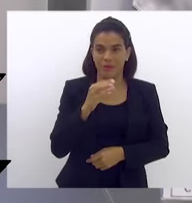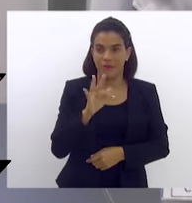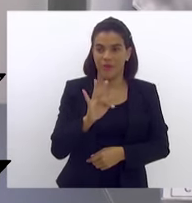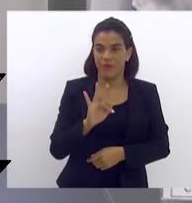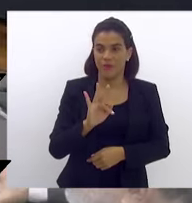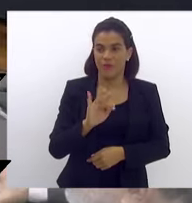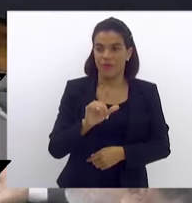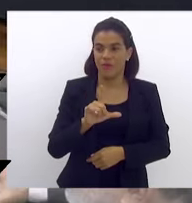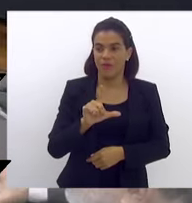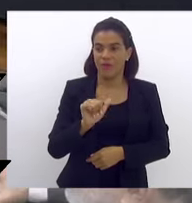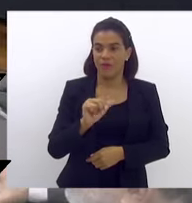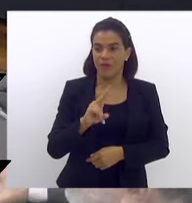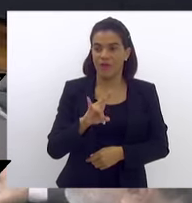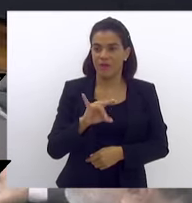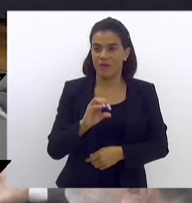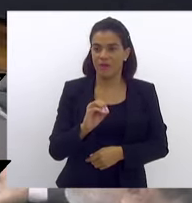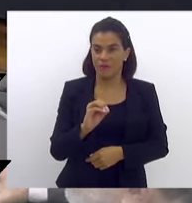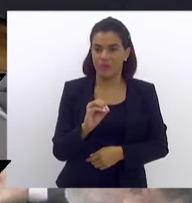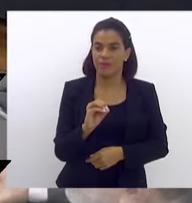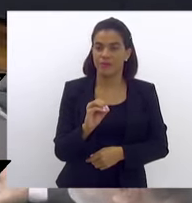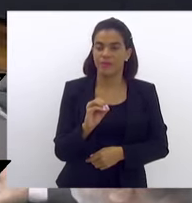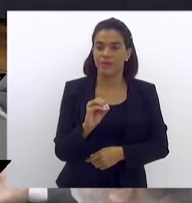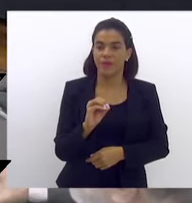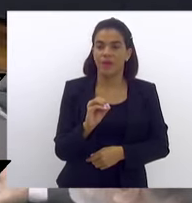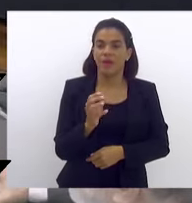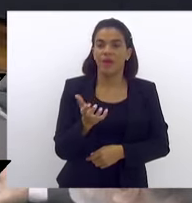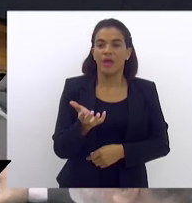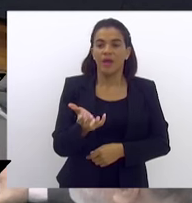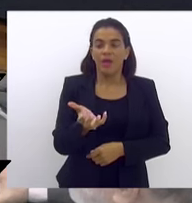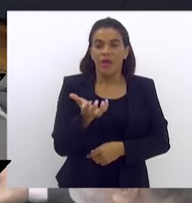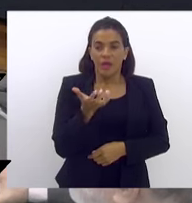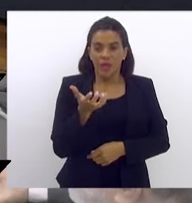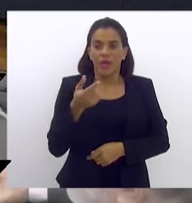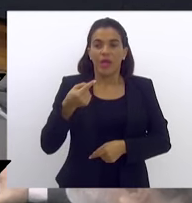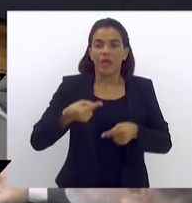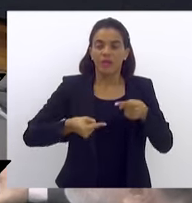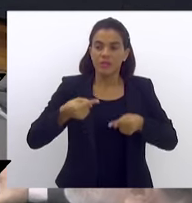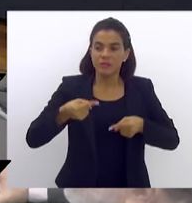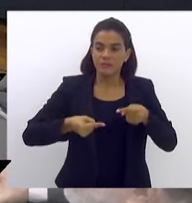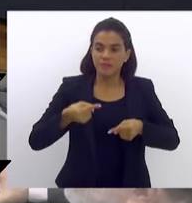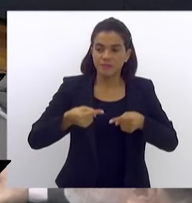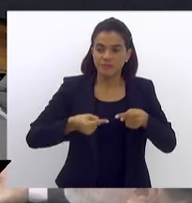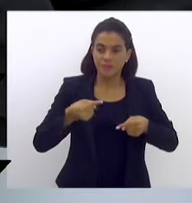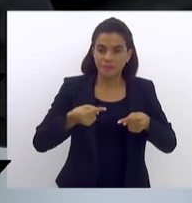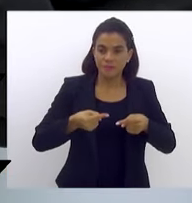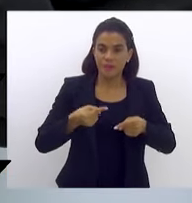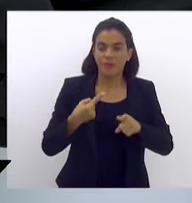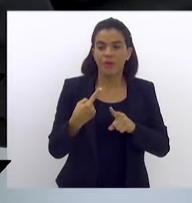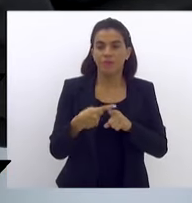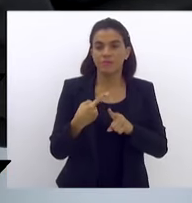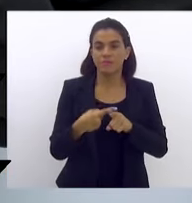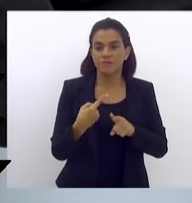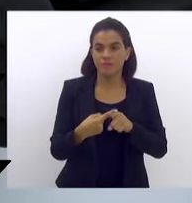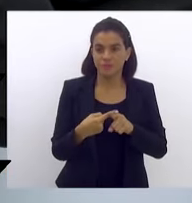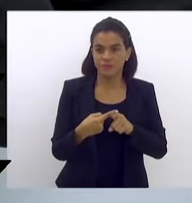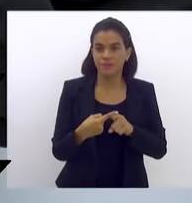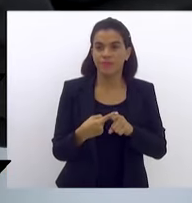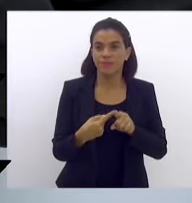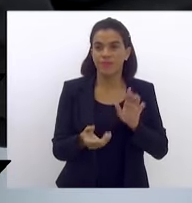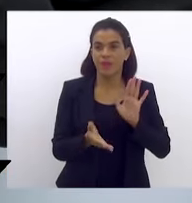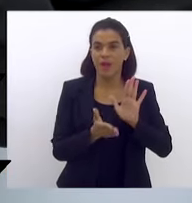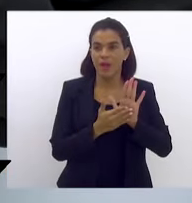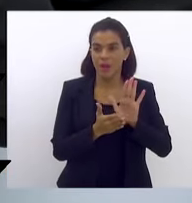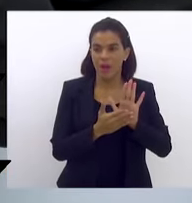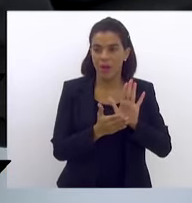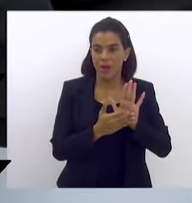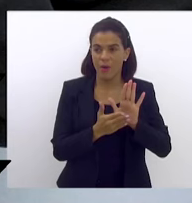serafine Presidente Na verdade eu quero fazer um outro debate sobre esse projeto porque ele ao propor a criação de uma